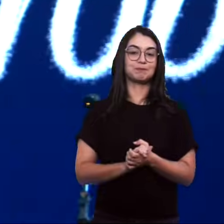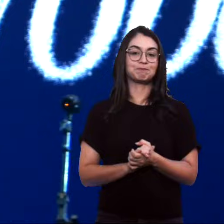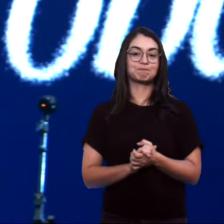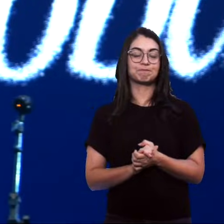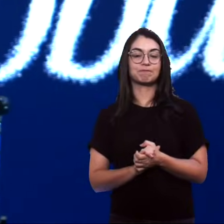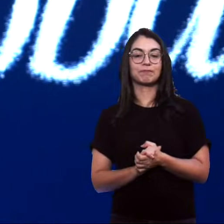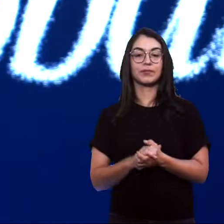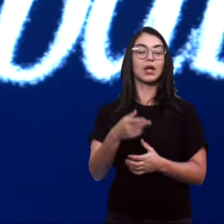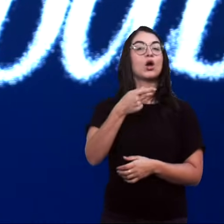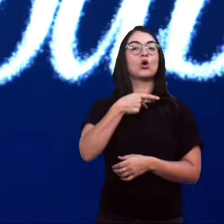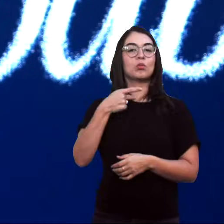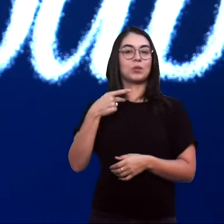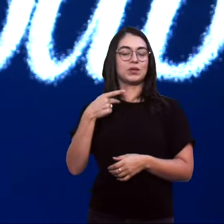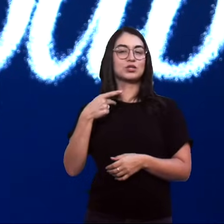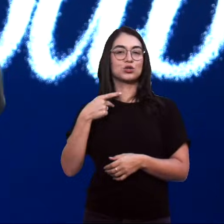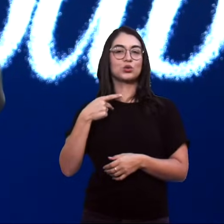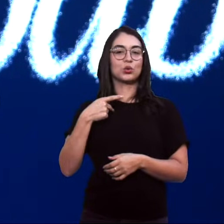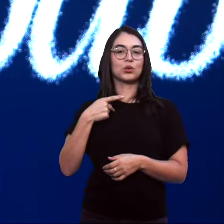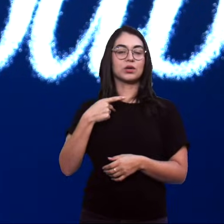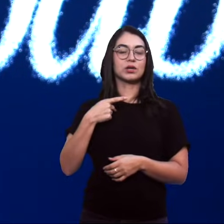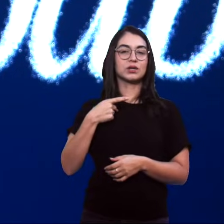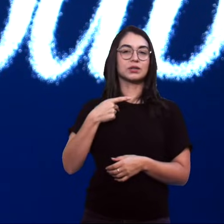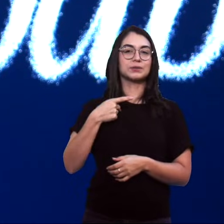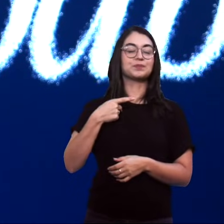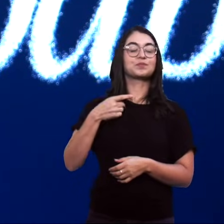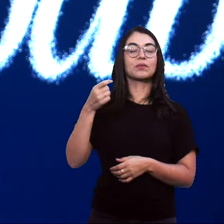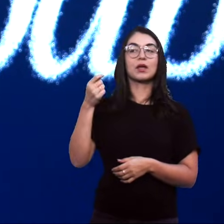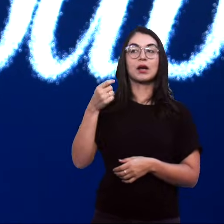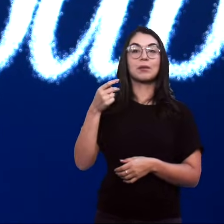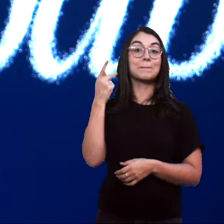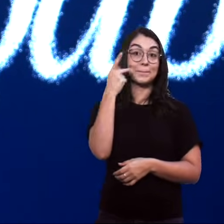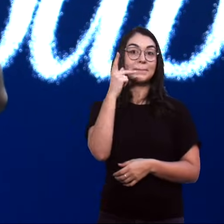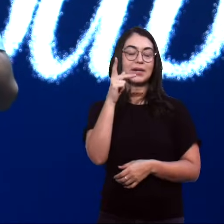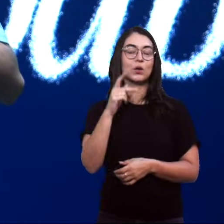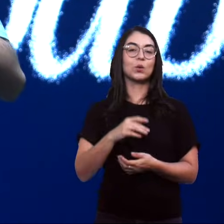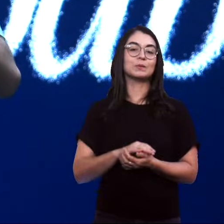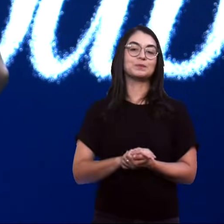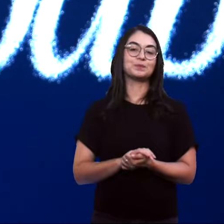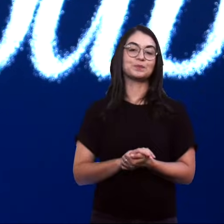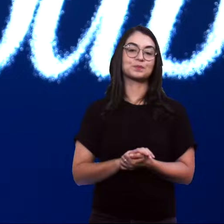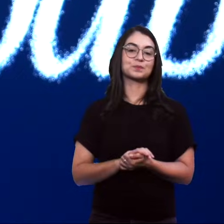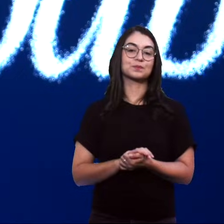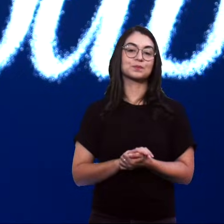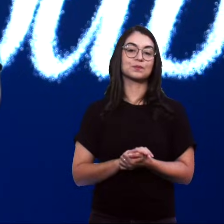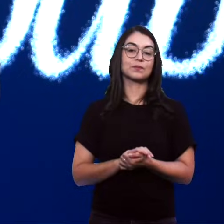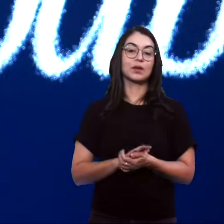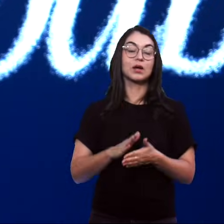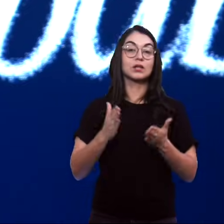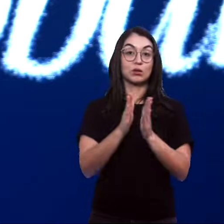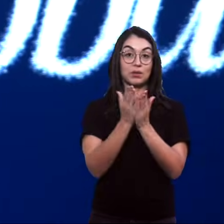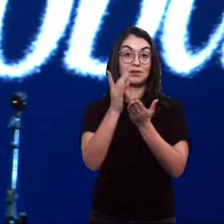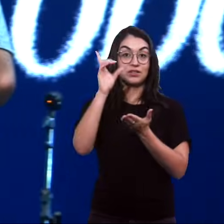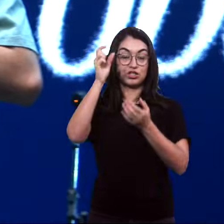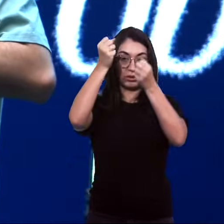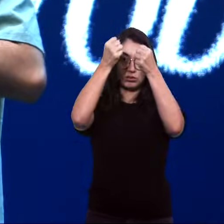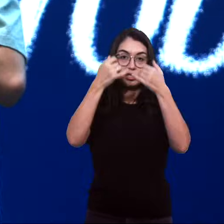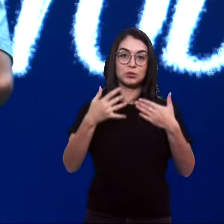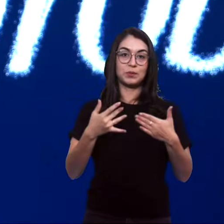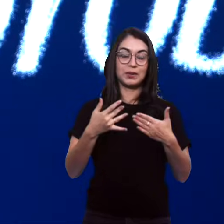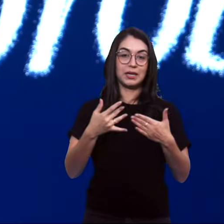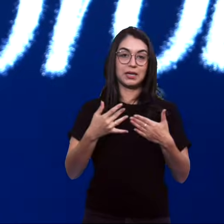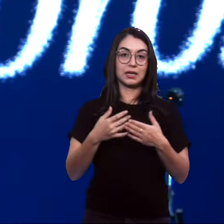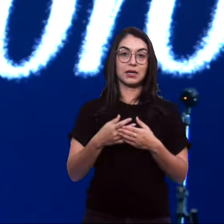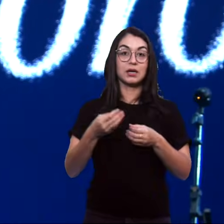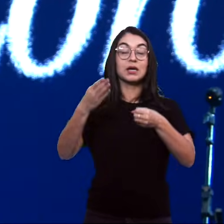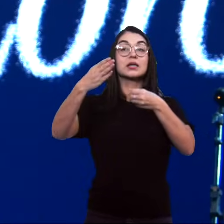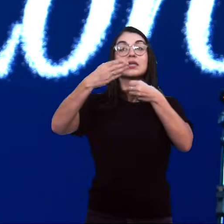sobre Esdras e Neemias, né? Então a Bíblia conta que ele reconstrói o templo. Ele começa a